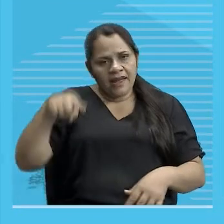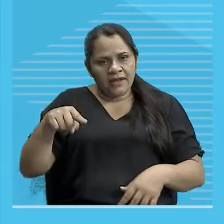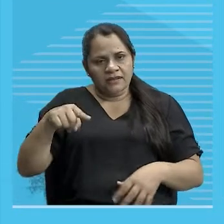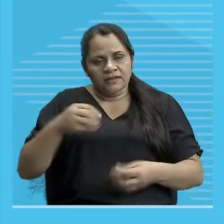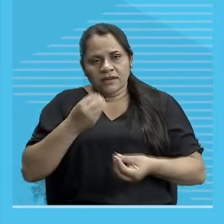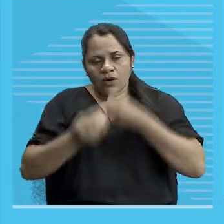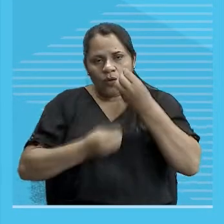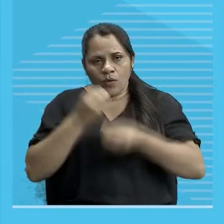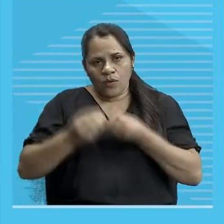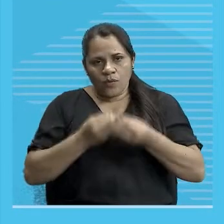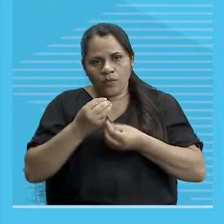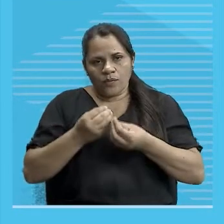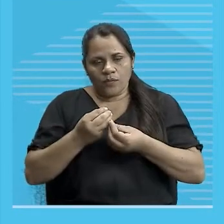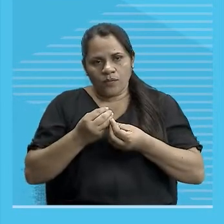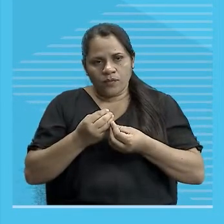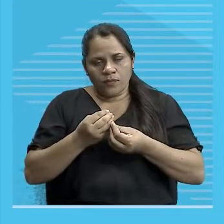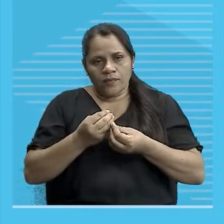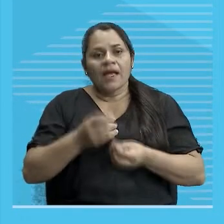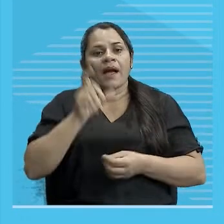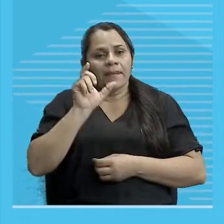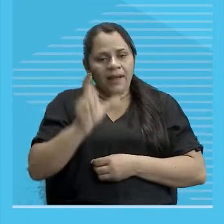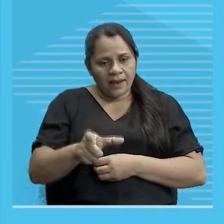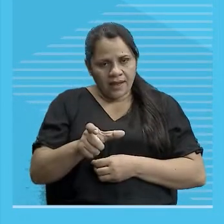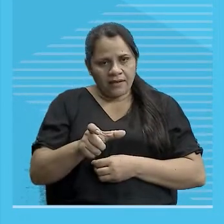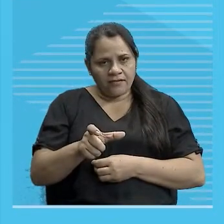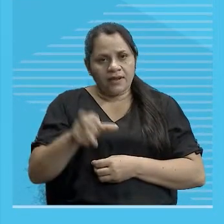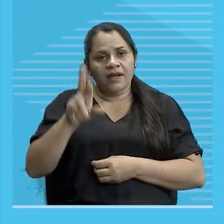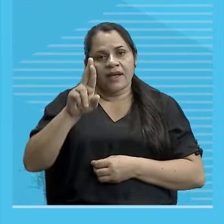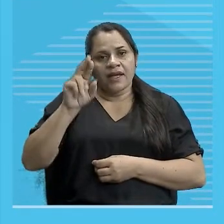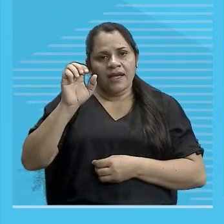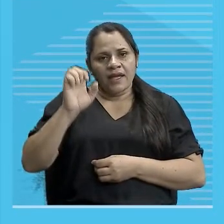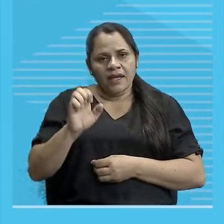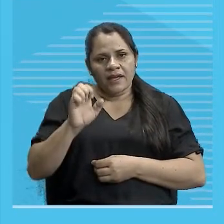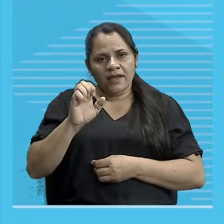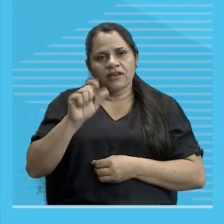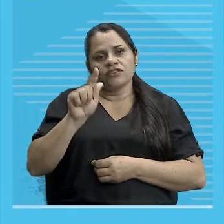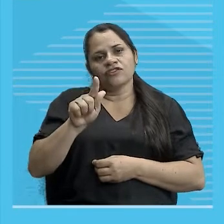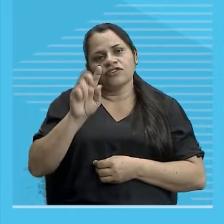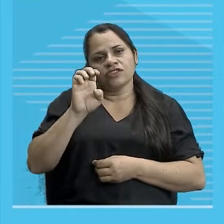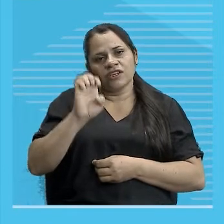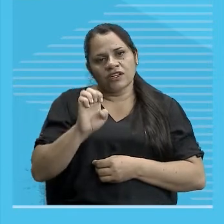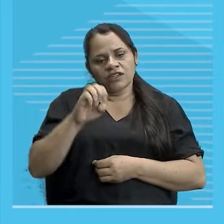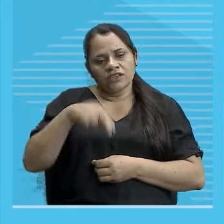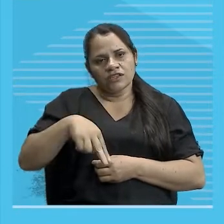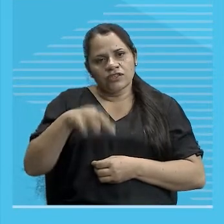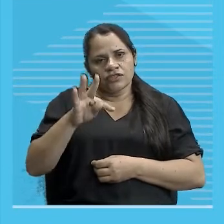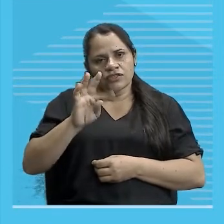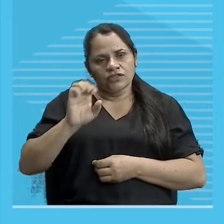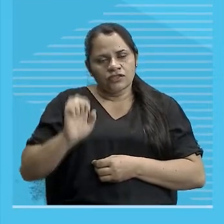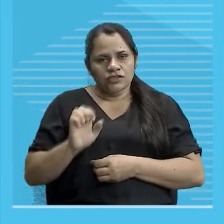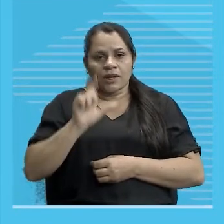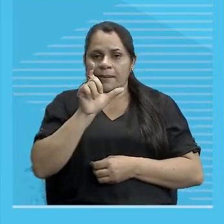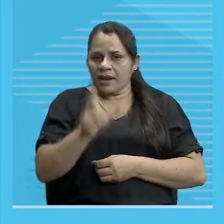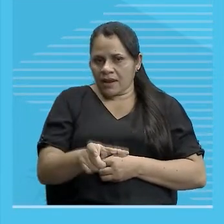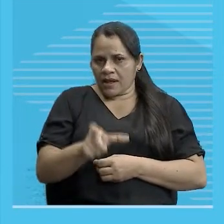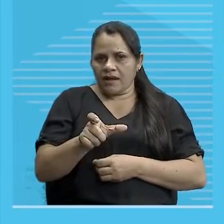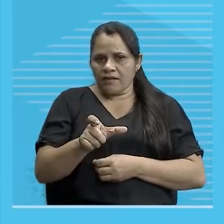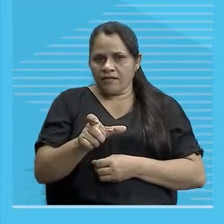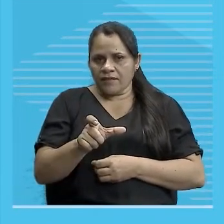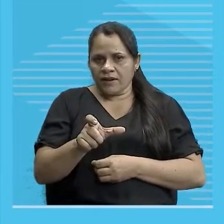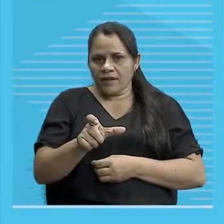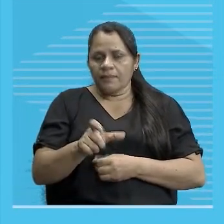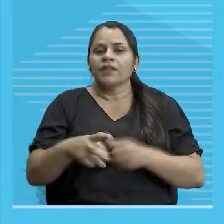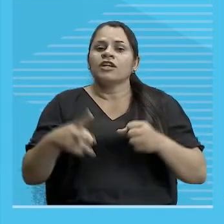O termo regente que você estudou na última aula, né, querido estudante? Você já sabe que pode ser o termo regente nome